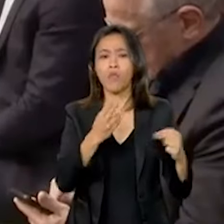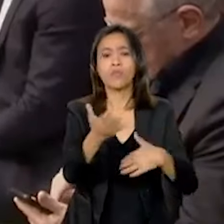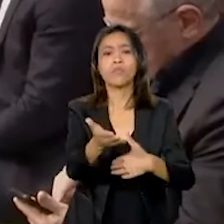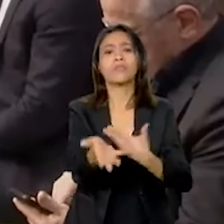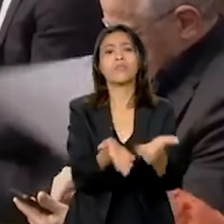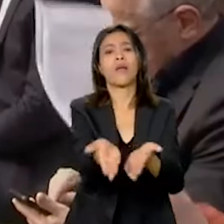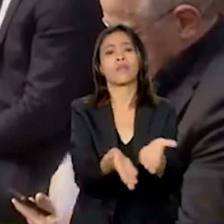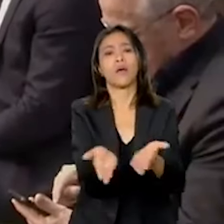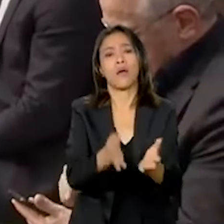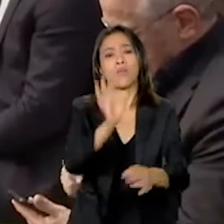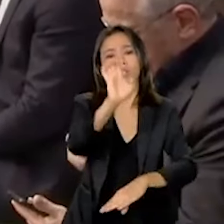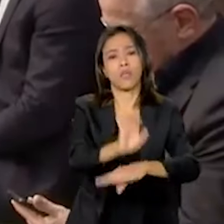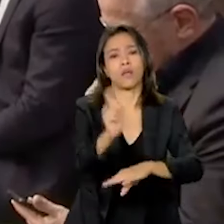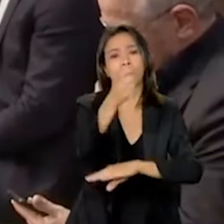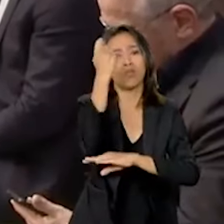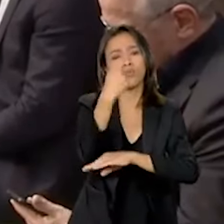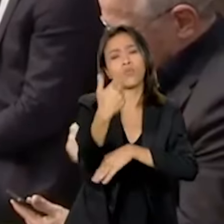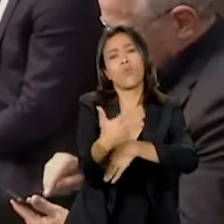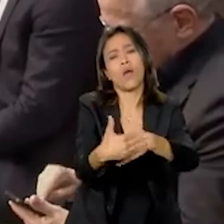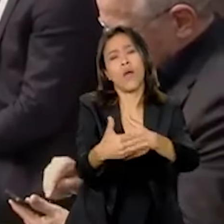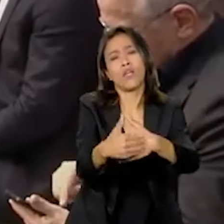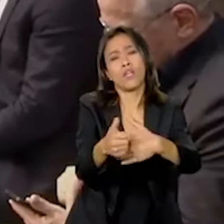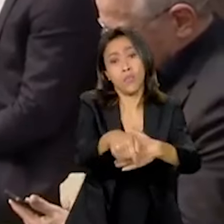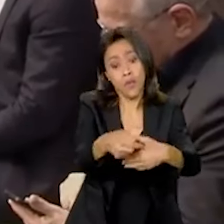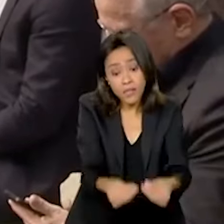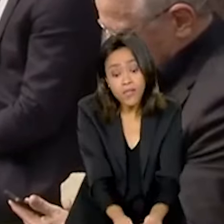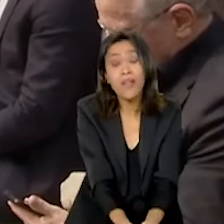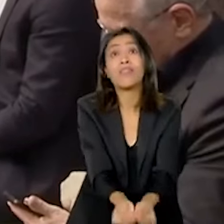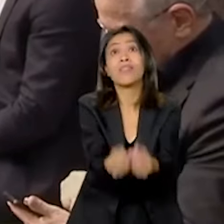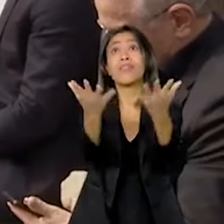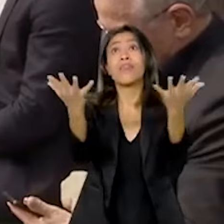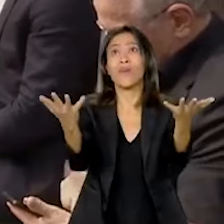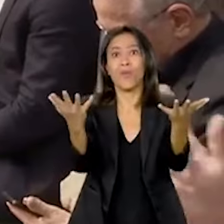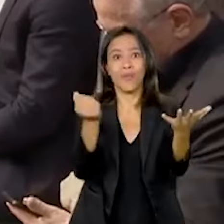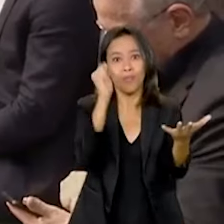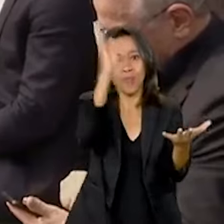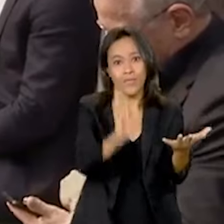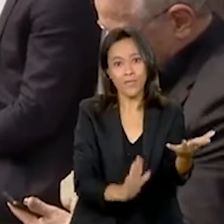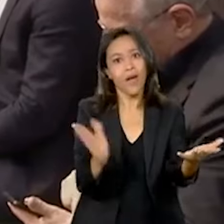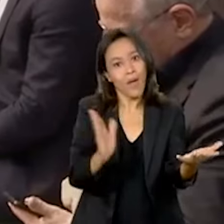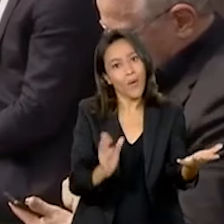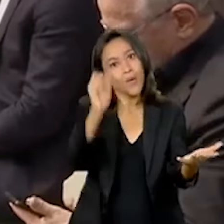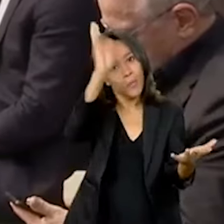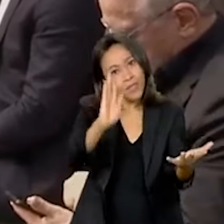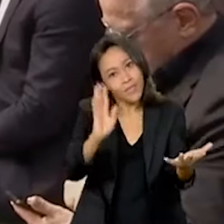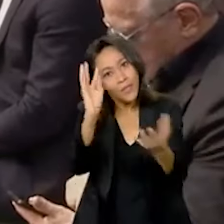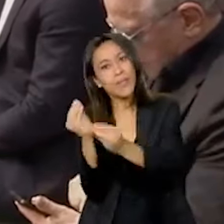carinho, porque esse Estado já deu muito para o Brasil e eu acho que está na hora da gente dar ao Rio Grande do